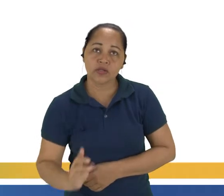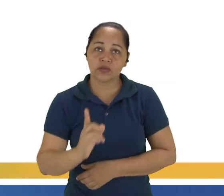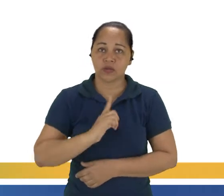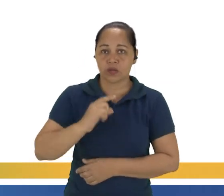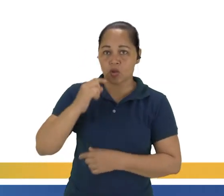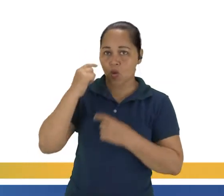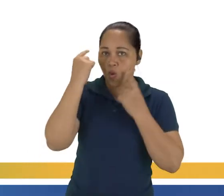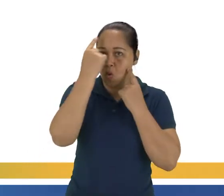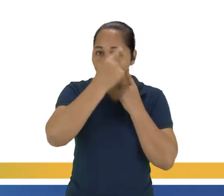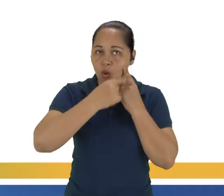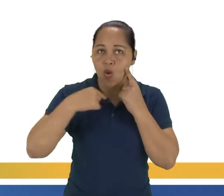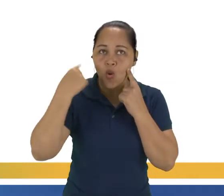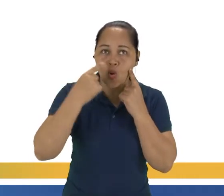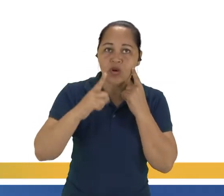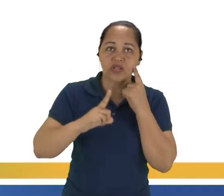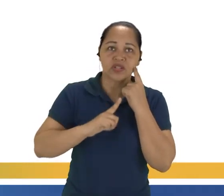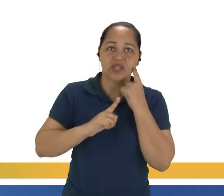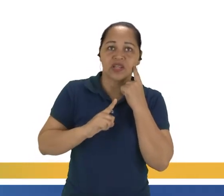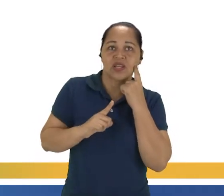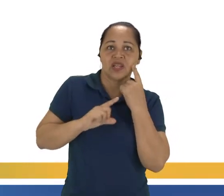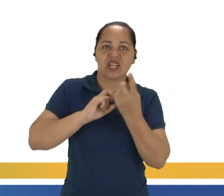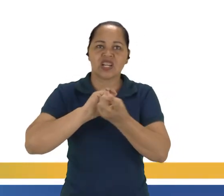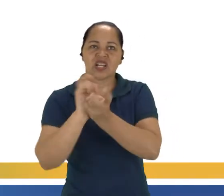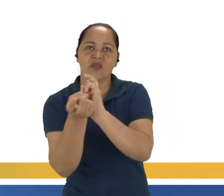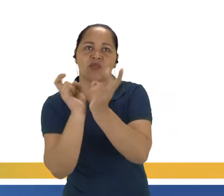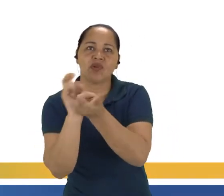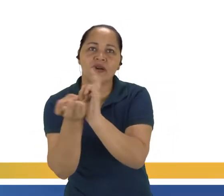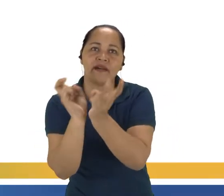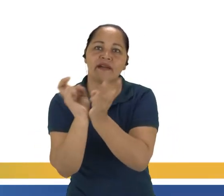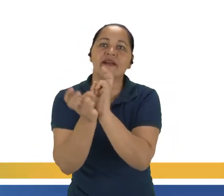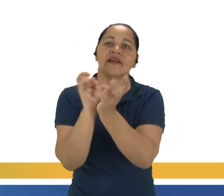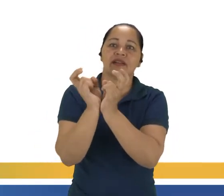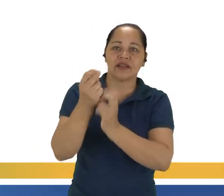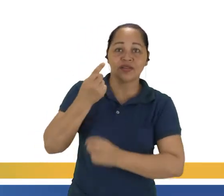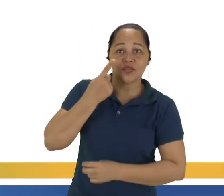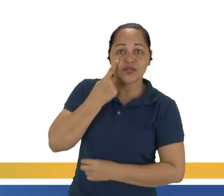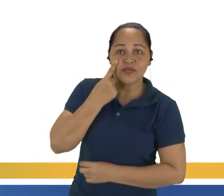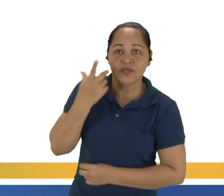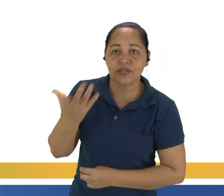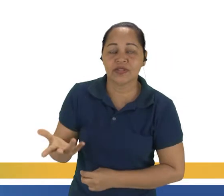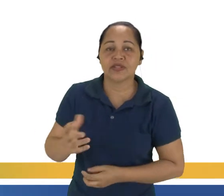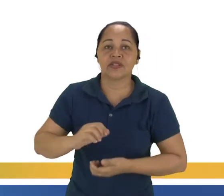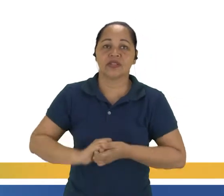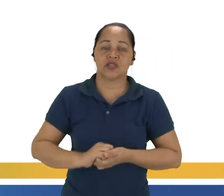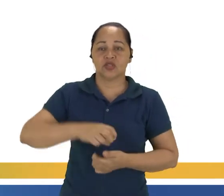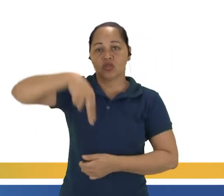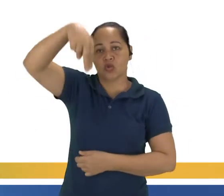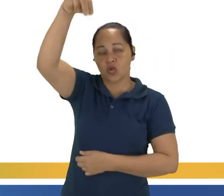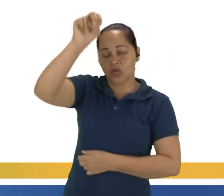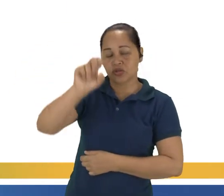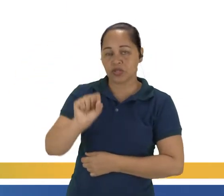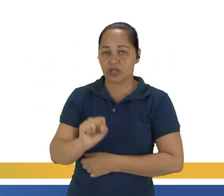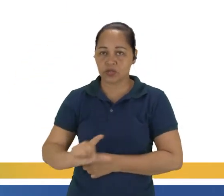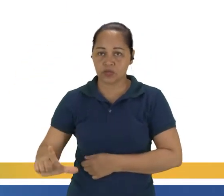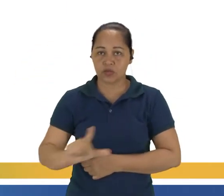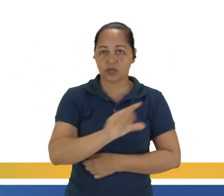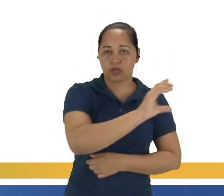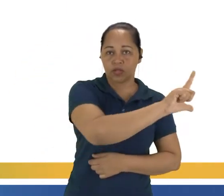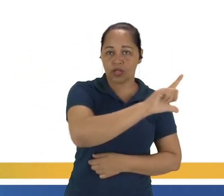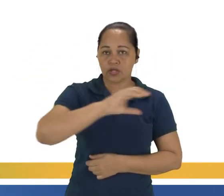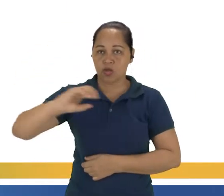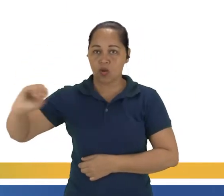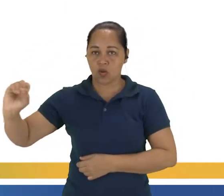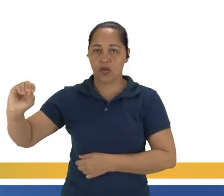aí um camarada jogando capoeira, isso tudo reforça essa diversidade. De norte a sul, de leste a oeste, nós temos